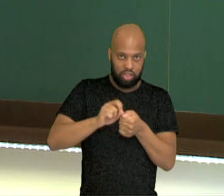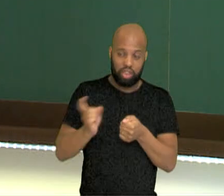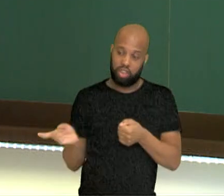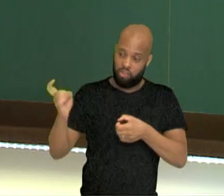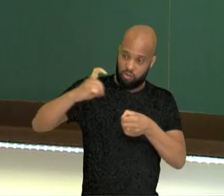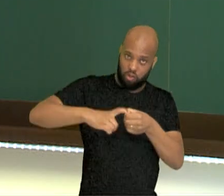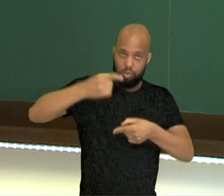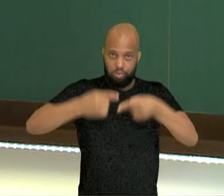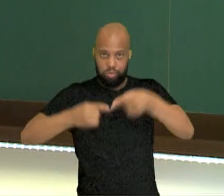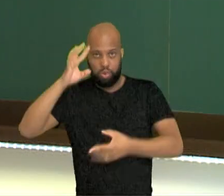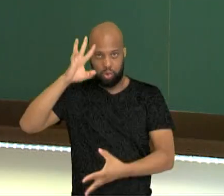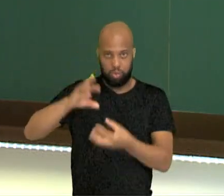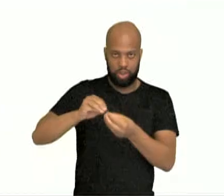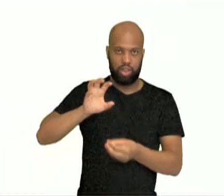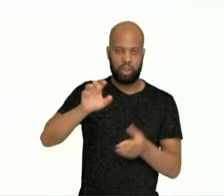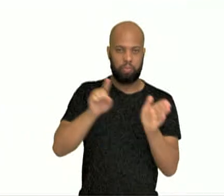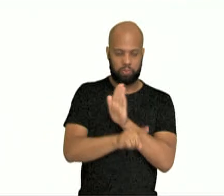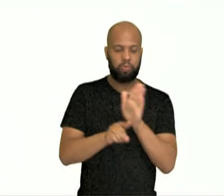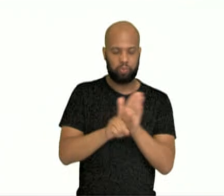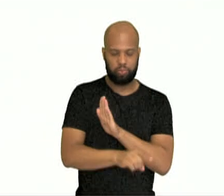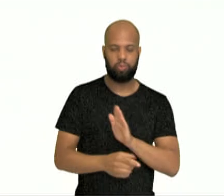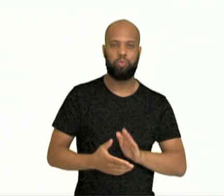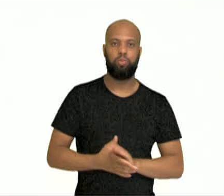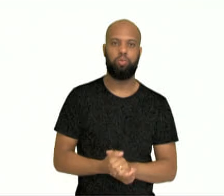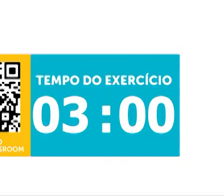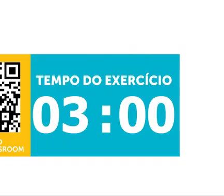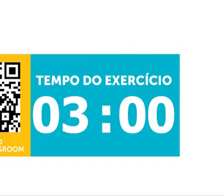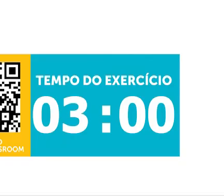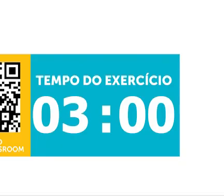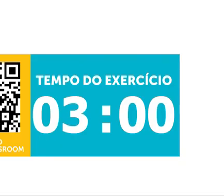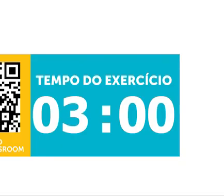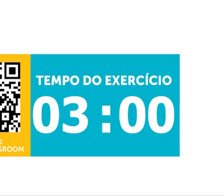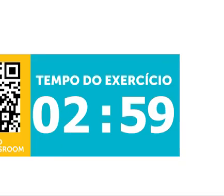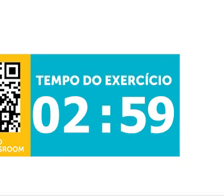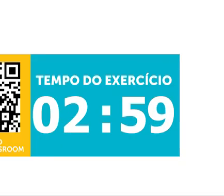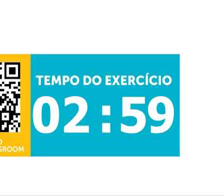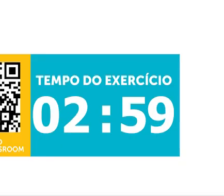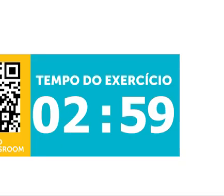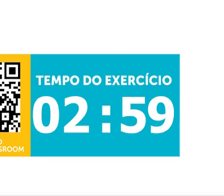né, e poder compreender melhor essa questão. Vamos lá, pessoal?